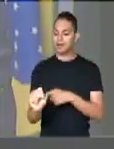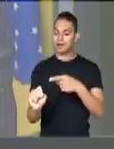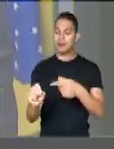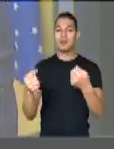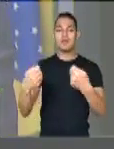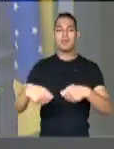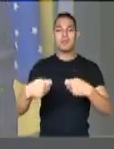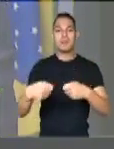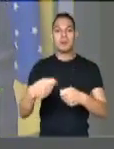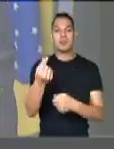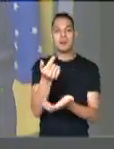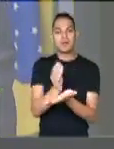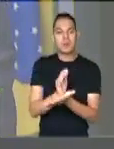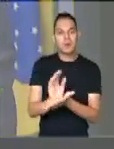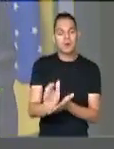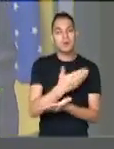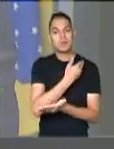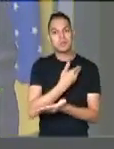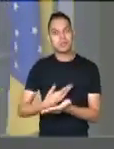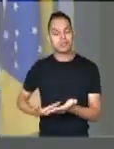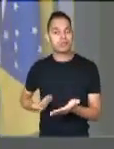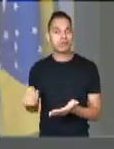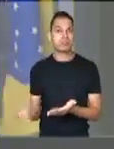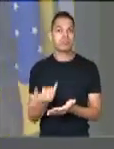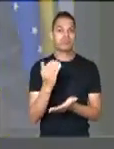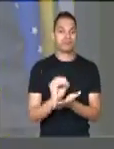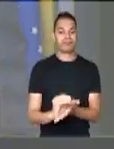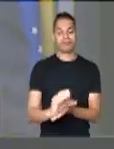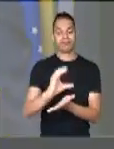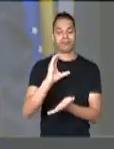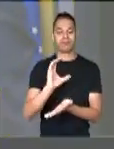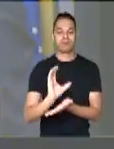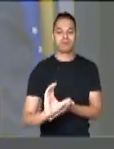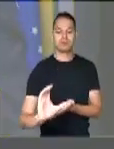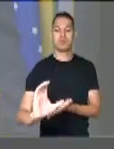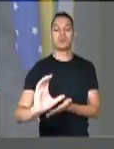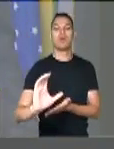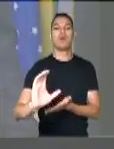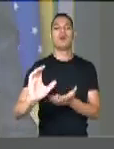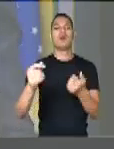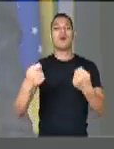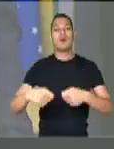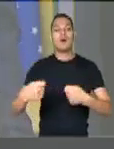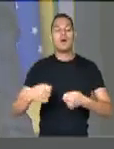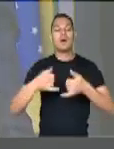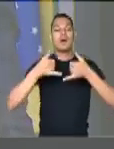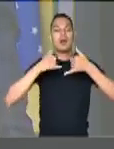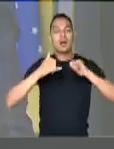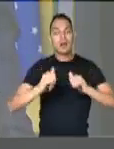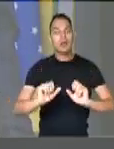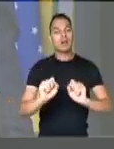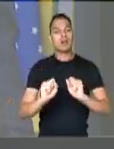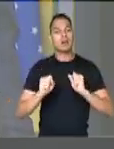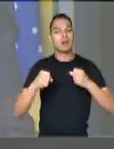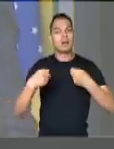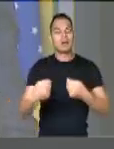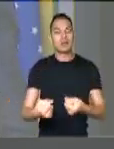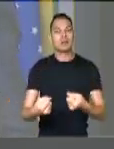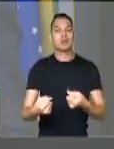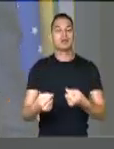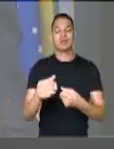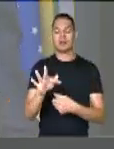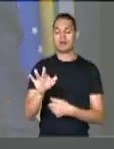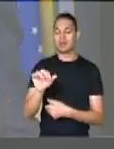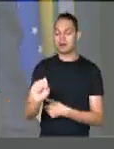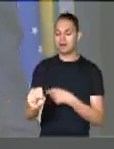um investimento público vultoso, que nós possamos todos colocar energia no contorno de